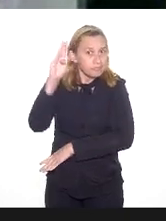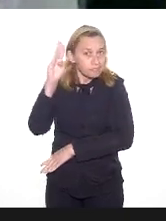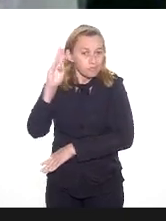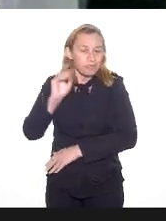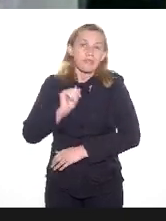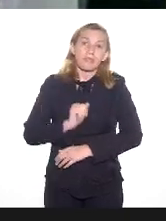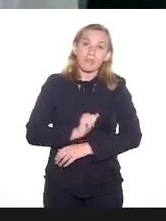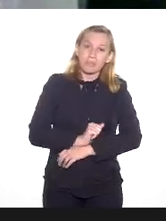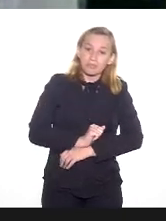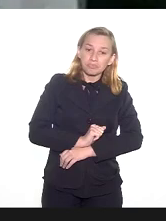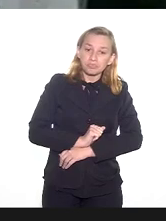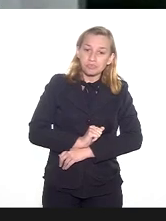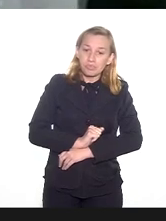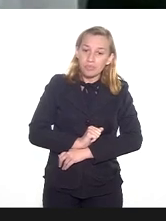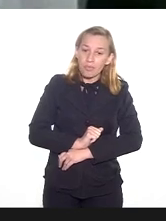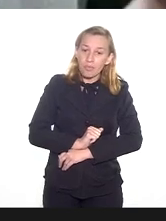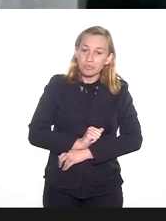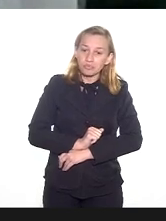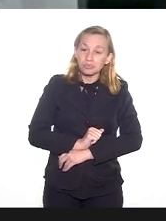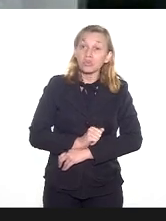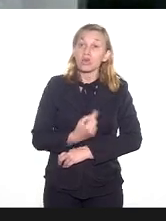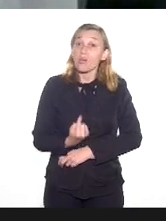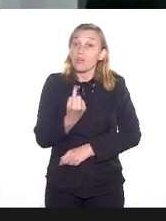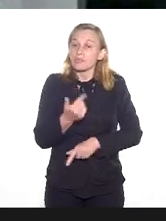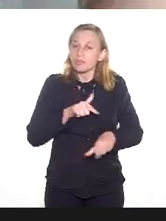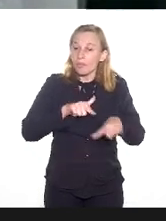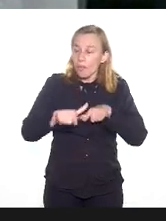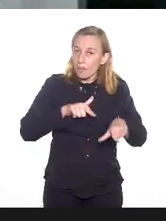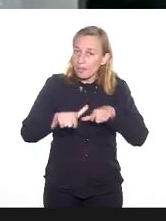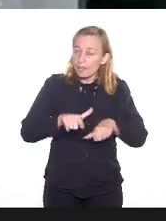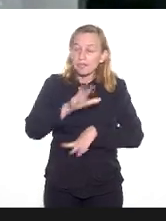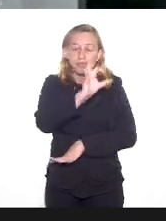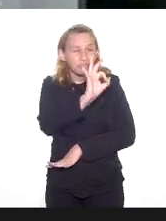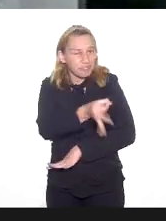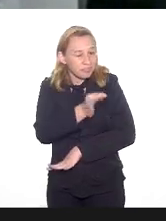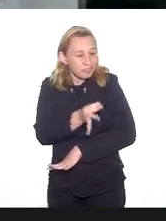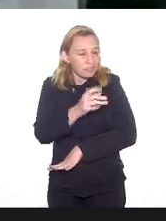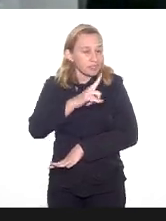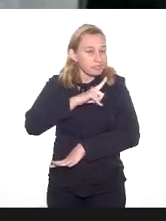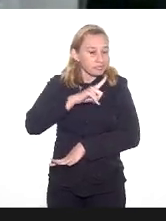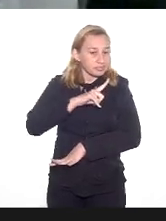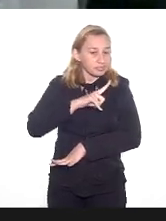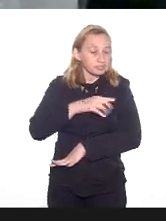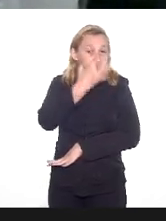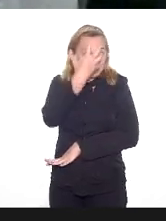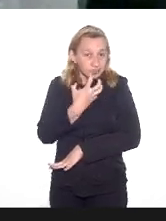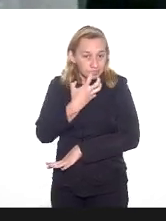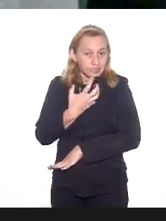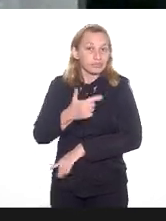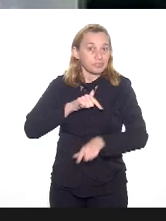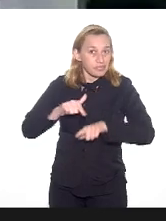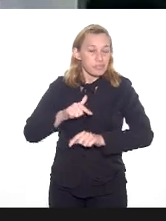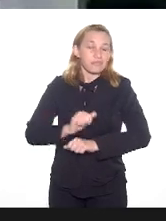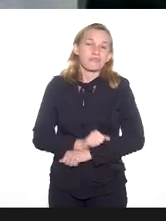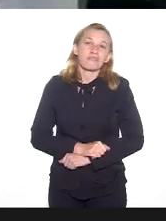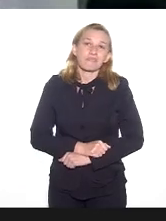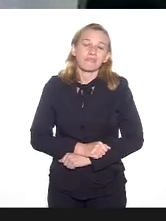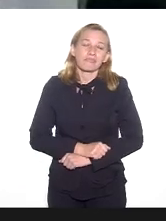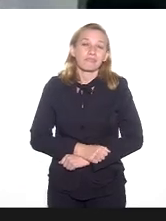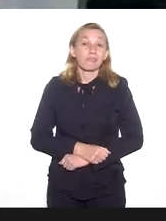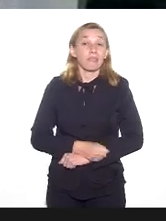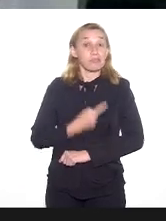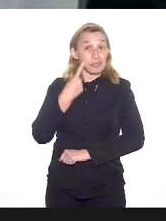e fundamentadas em cima de um trabalho que eu tenho absoluta certeza feito com seriedade. Então, veja